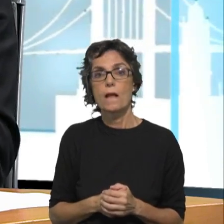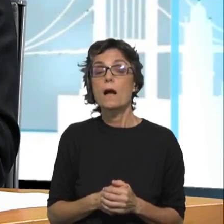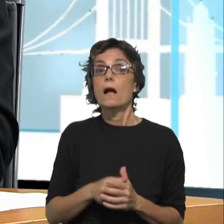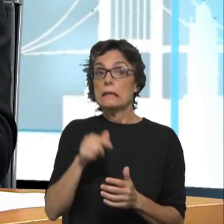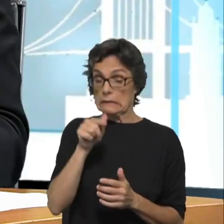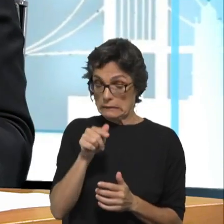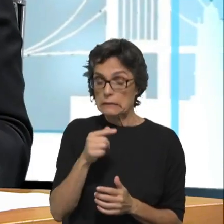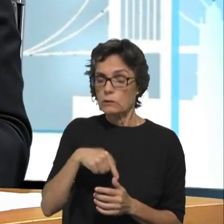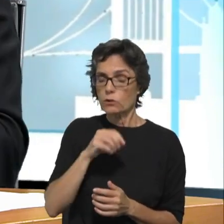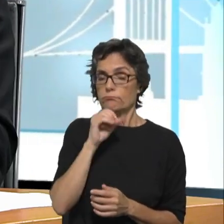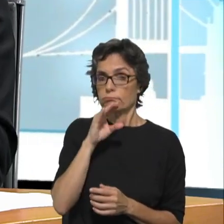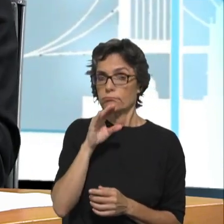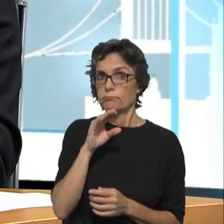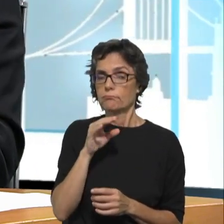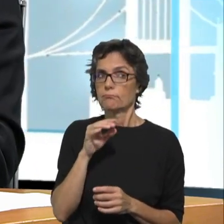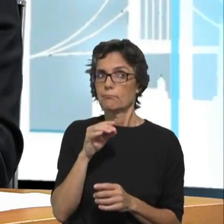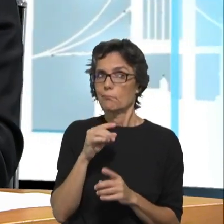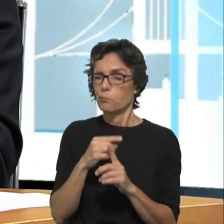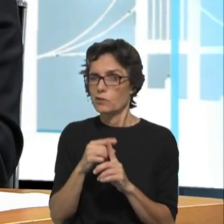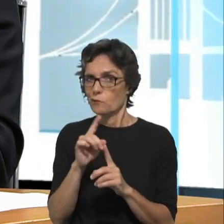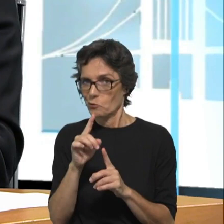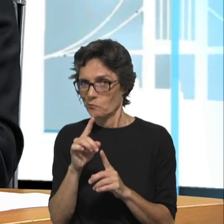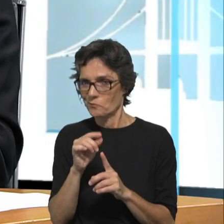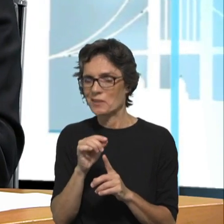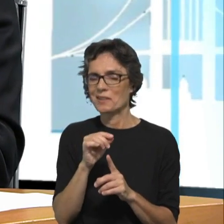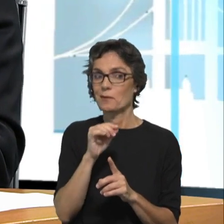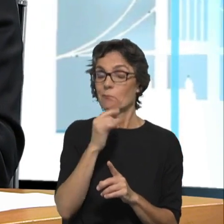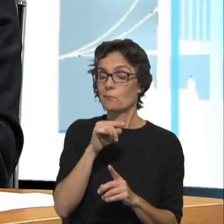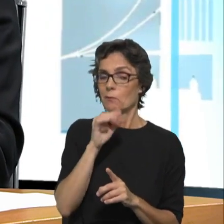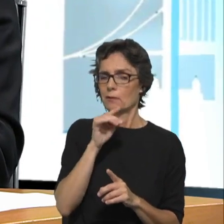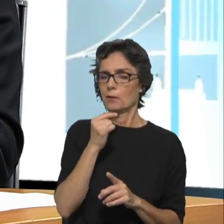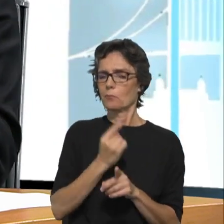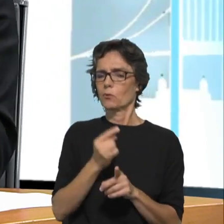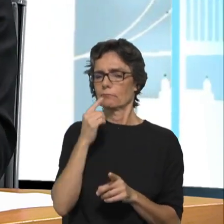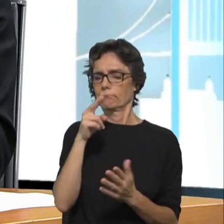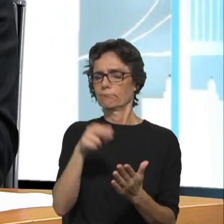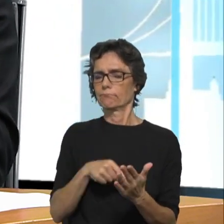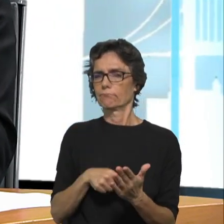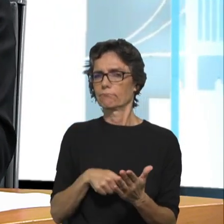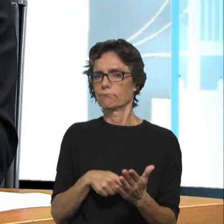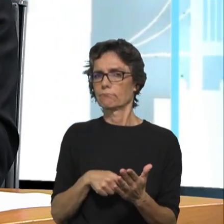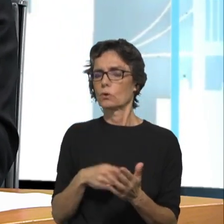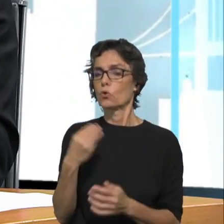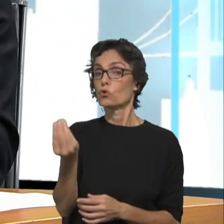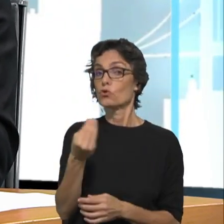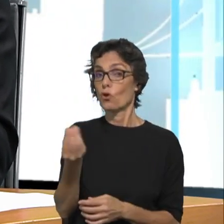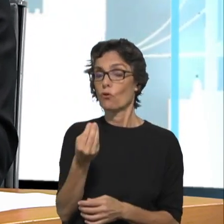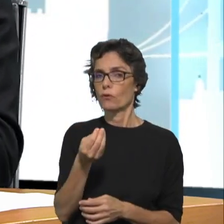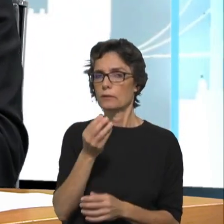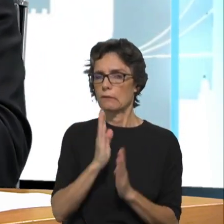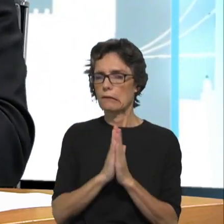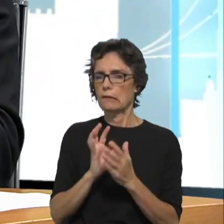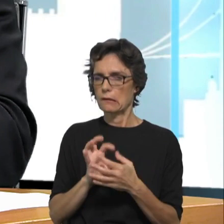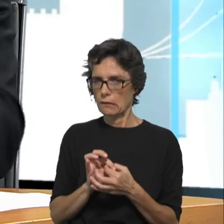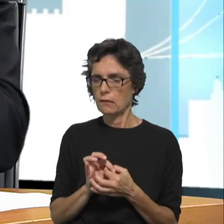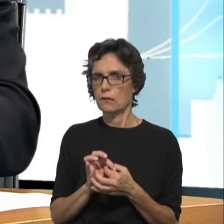surpreendidos, aí não tanto pela positiva, e portanto é surpreendente que mesmo entre os jovens crentes e os jovens católicos não